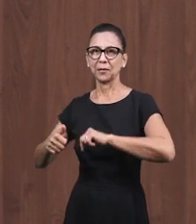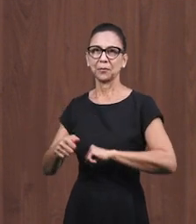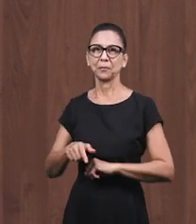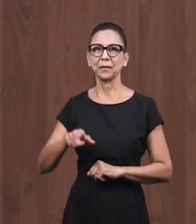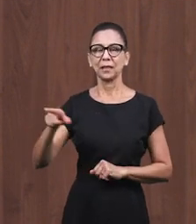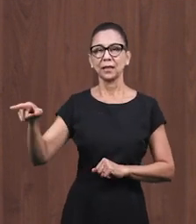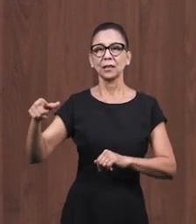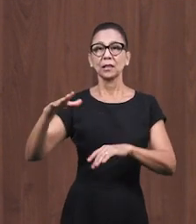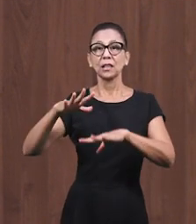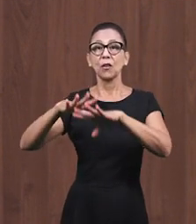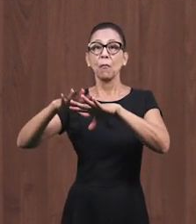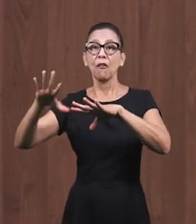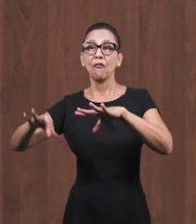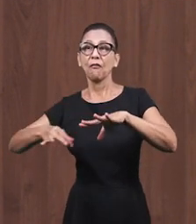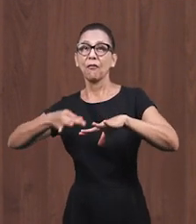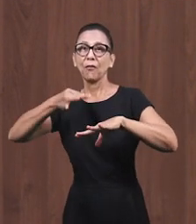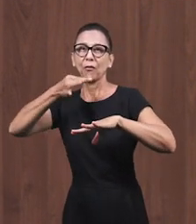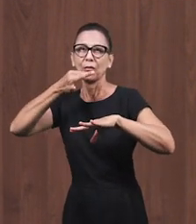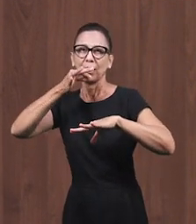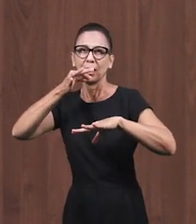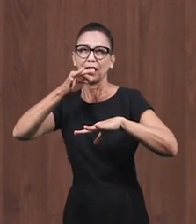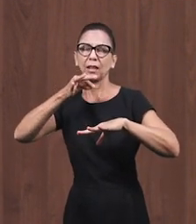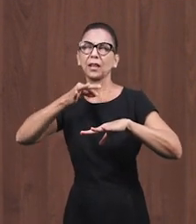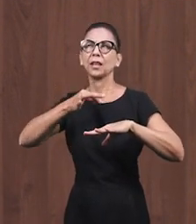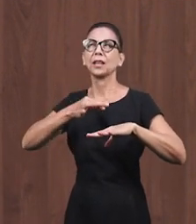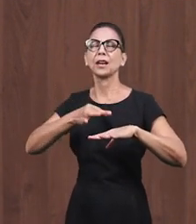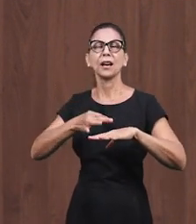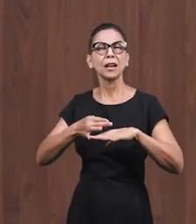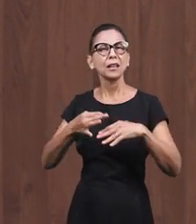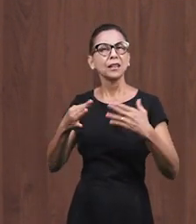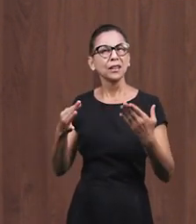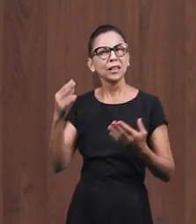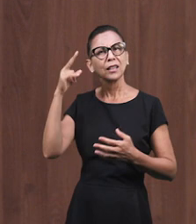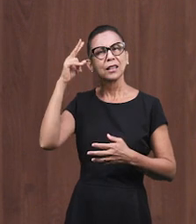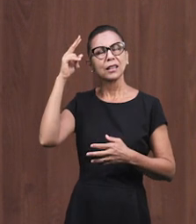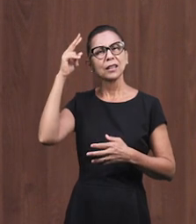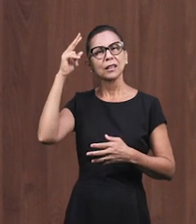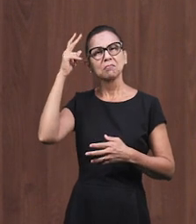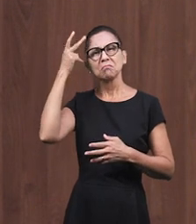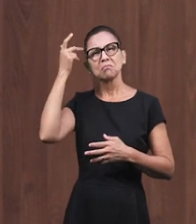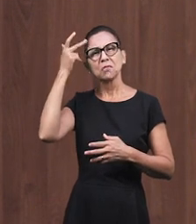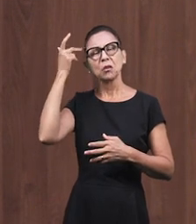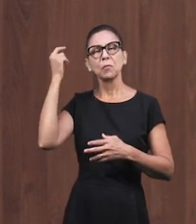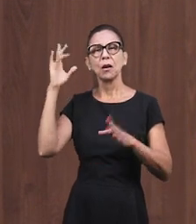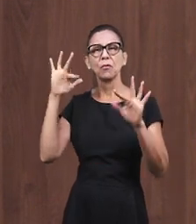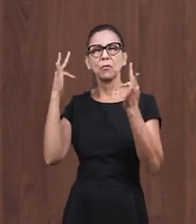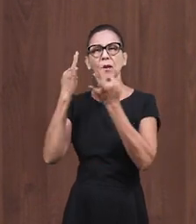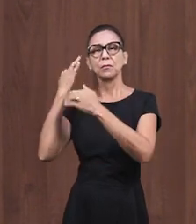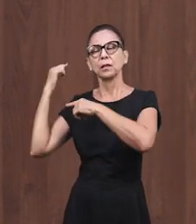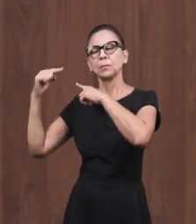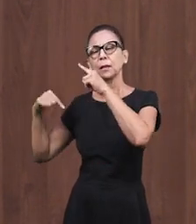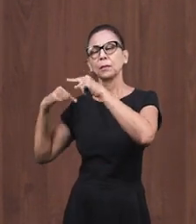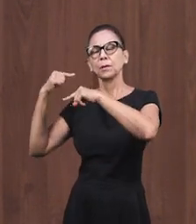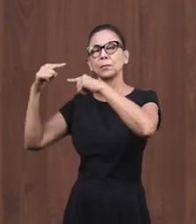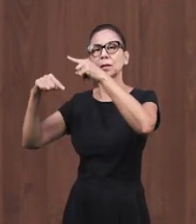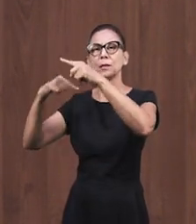de família. Geralmente, ela era passada de pai para o filho. E era uma herança